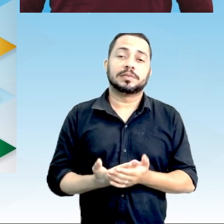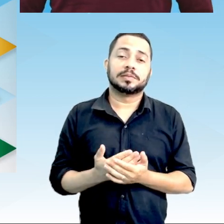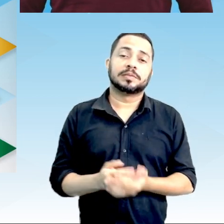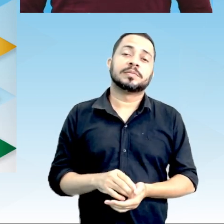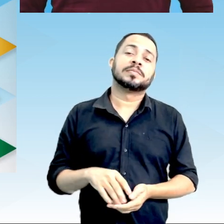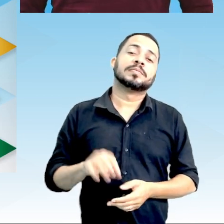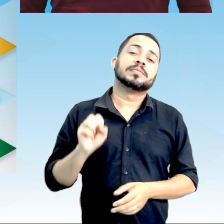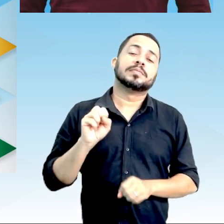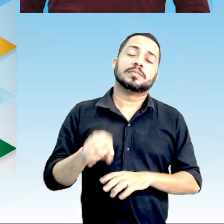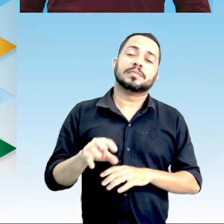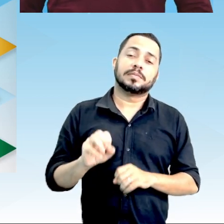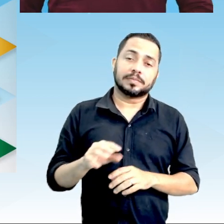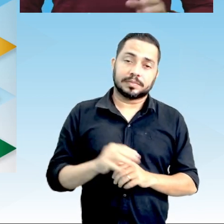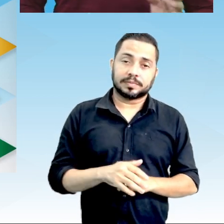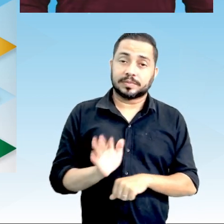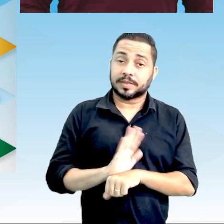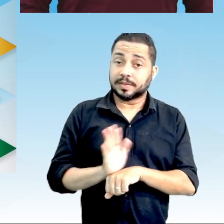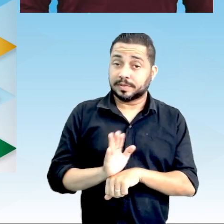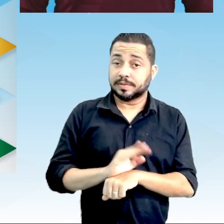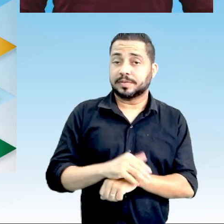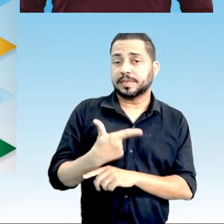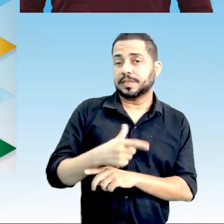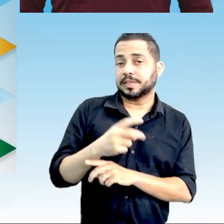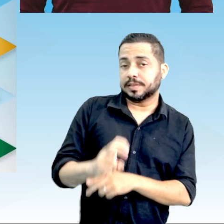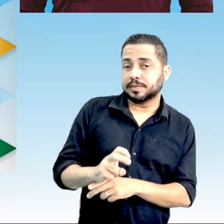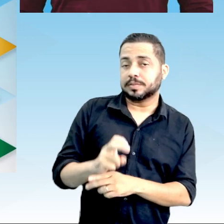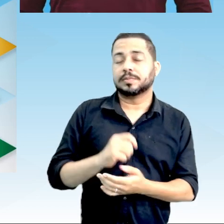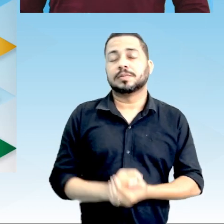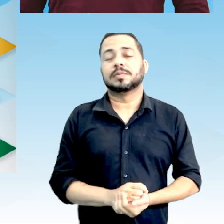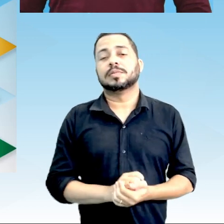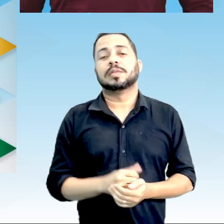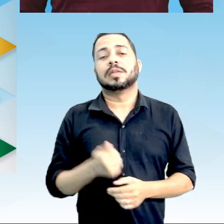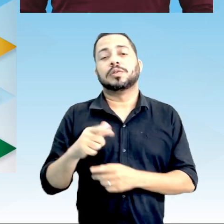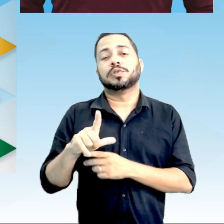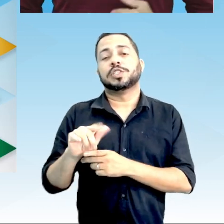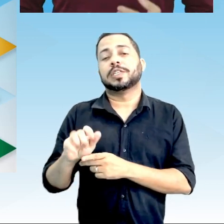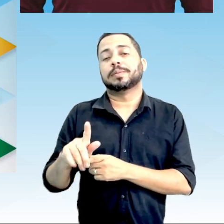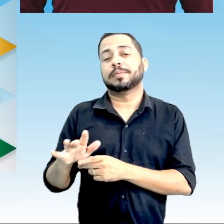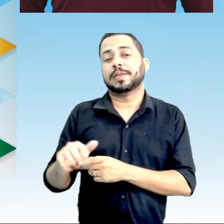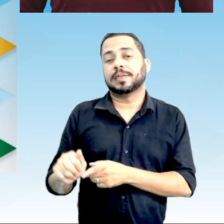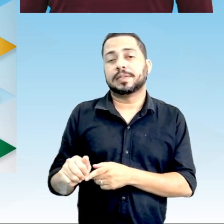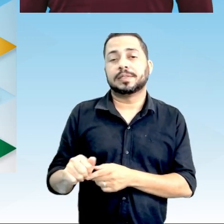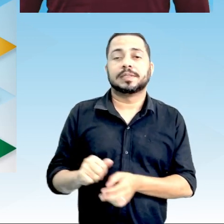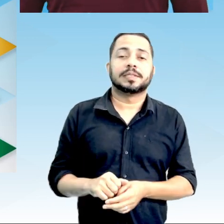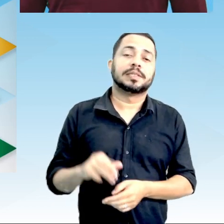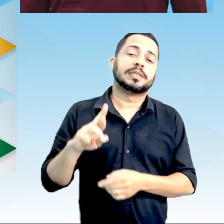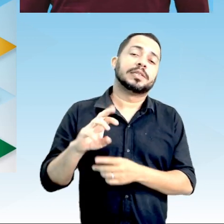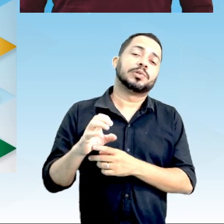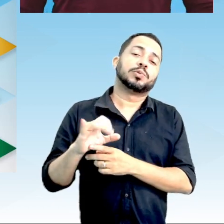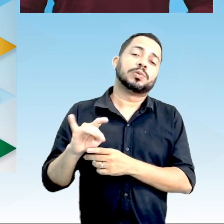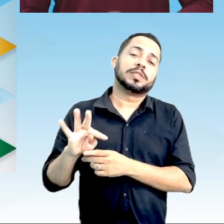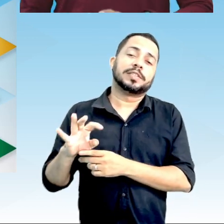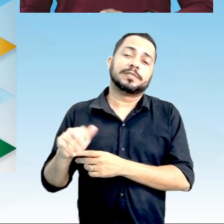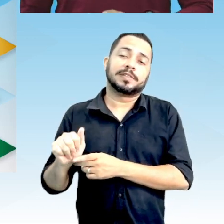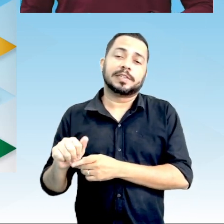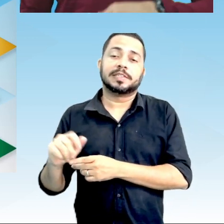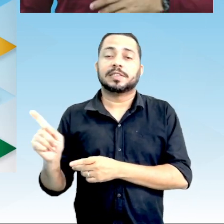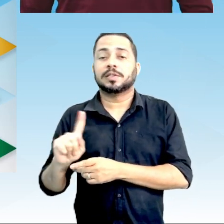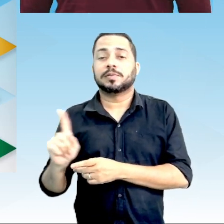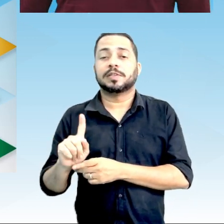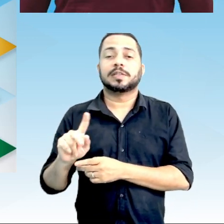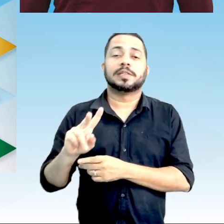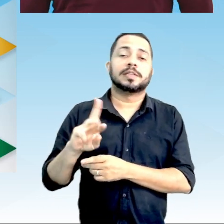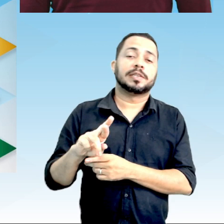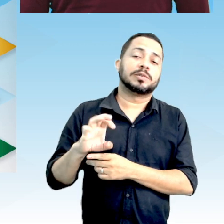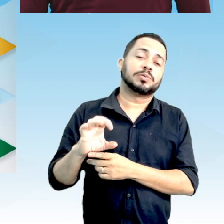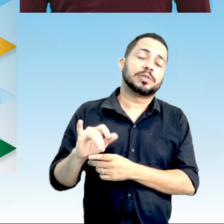número 25, que fala sobre álgebra, sequências recursivas e não recursivas, tá? Vamos seguir então? Vamos